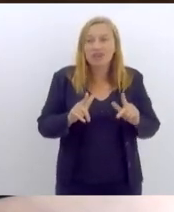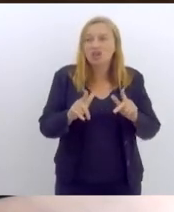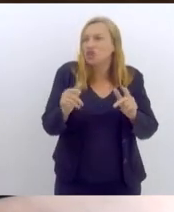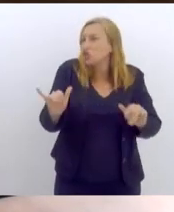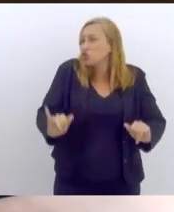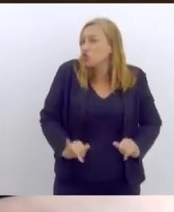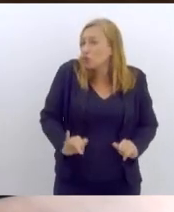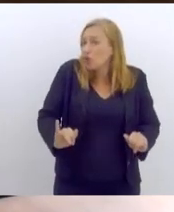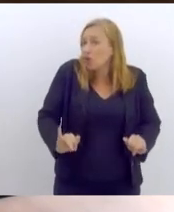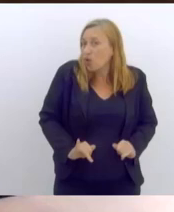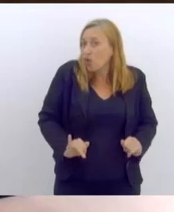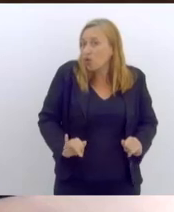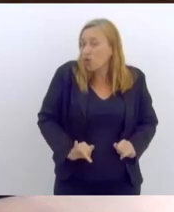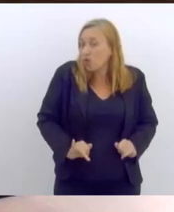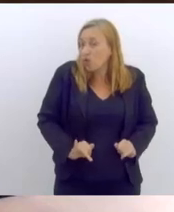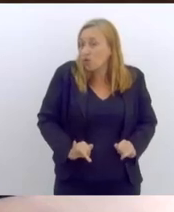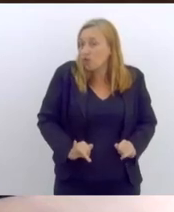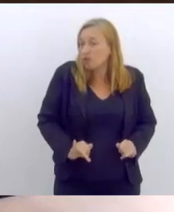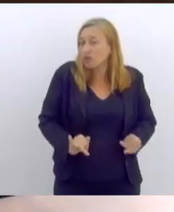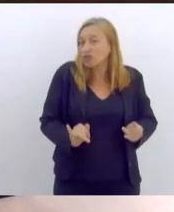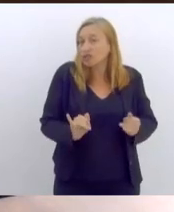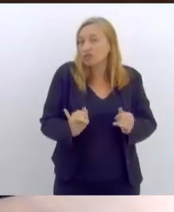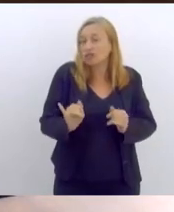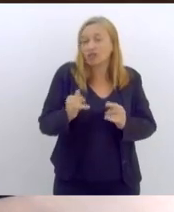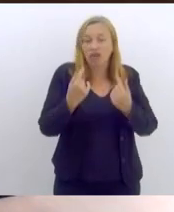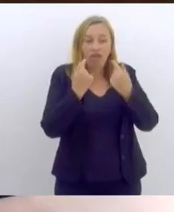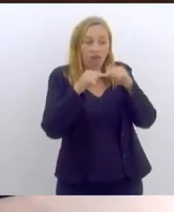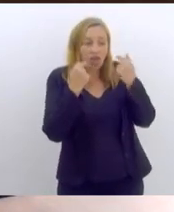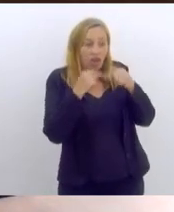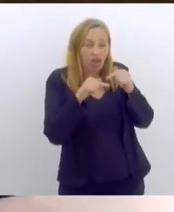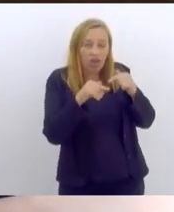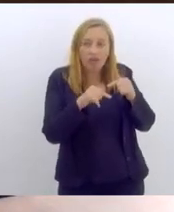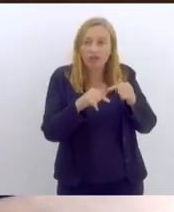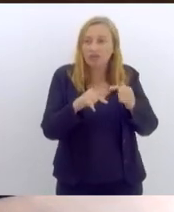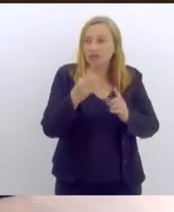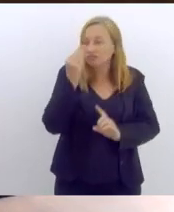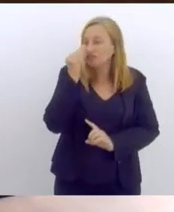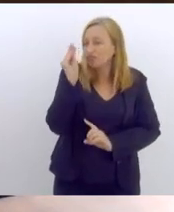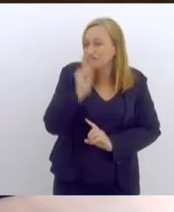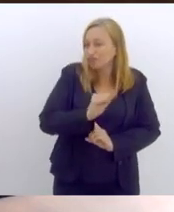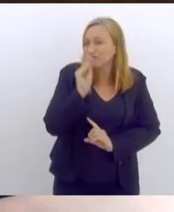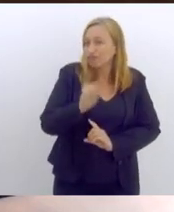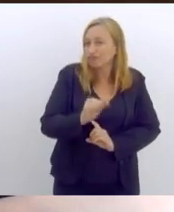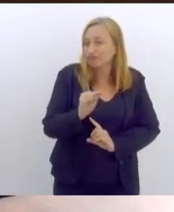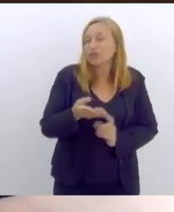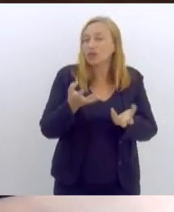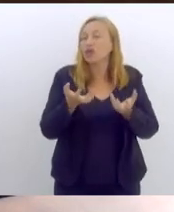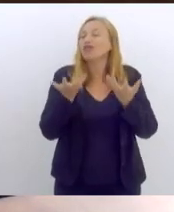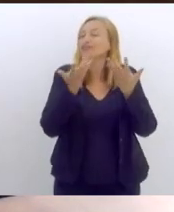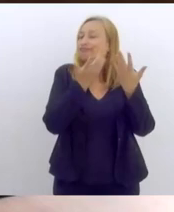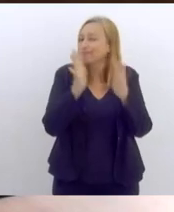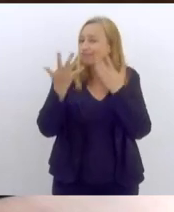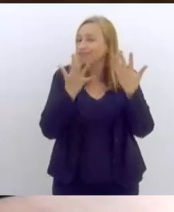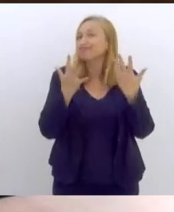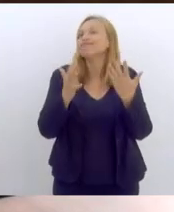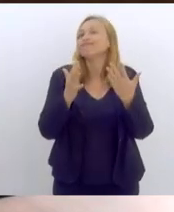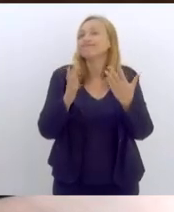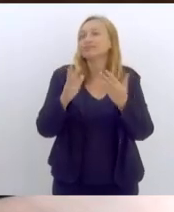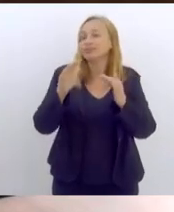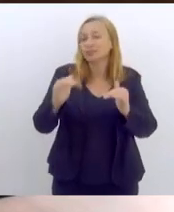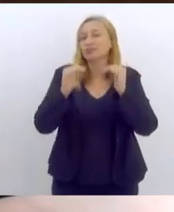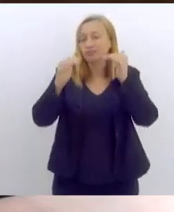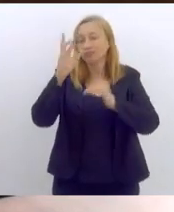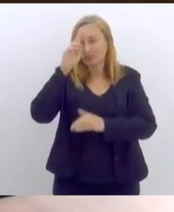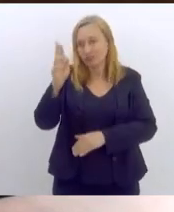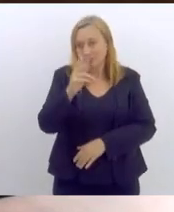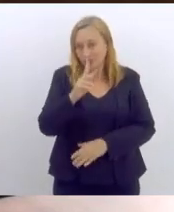sofre vilipêndio, críticas, não é? Desrespeito. E eu quero parabenizar Vossa Excelência por